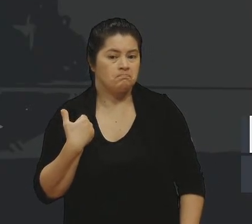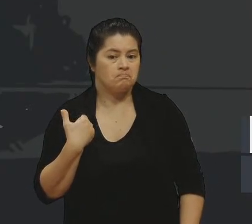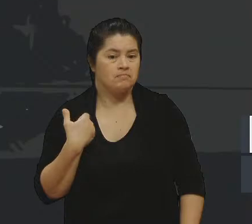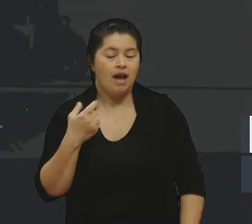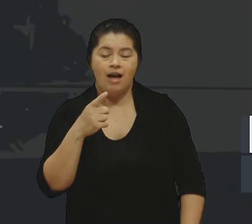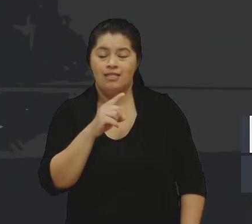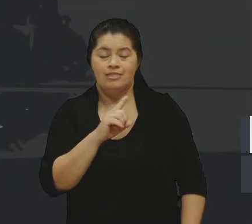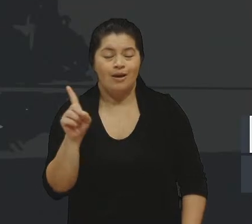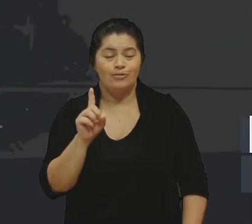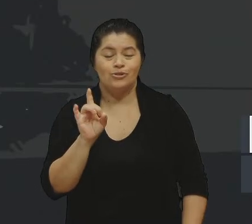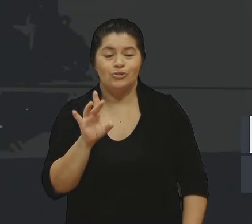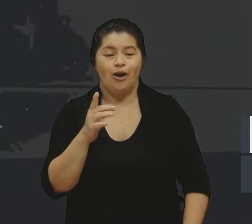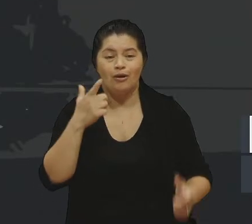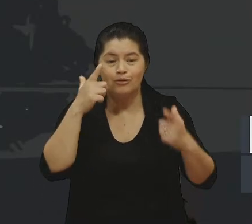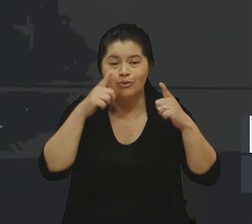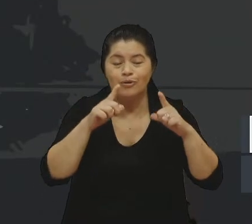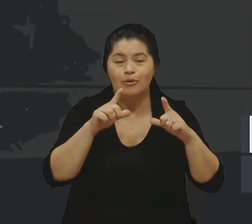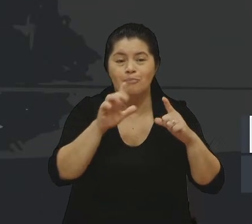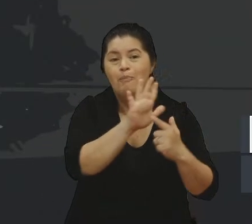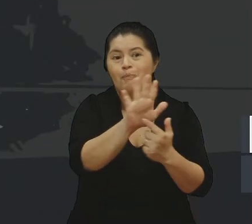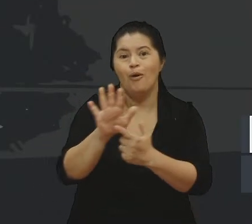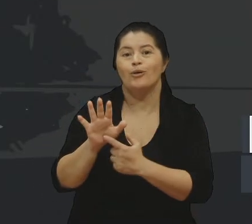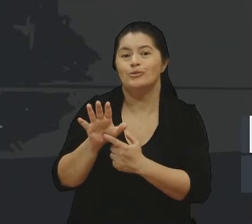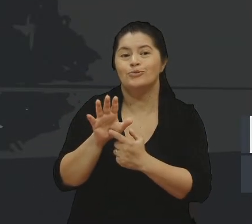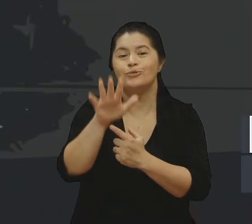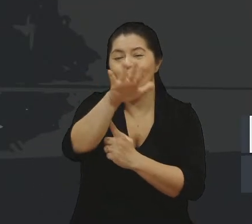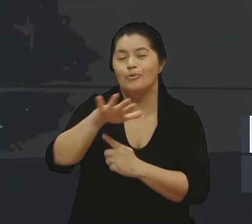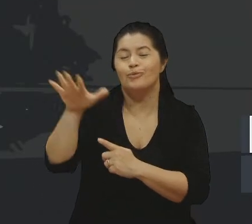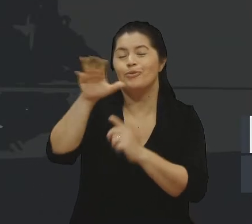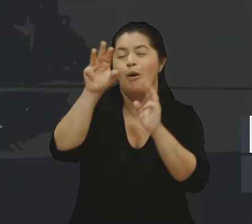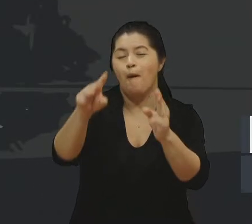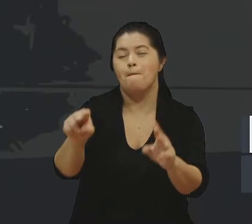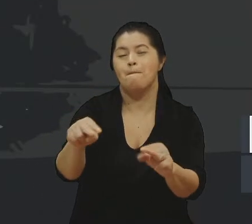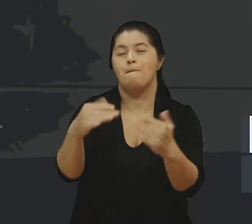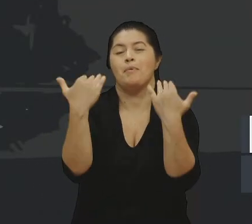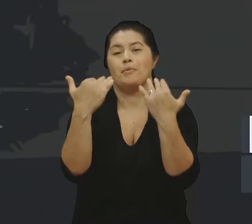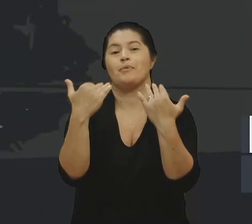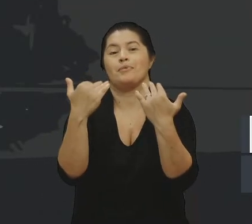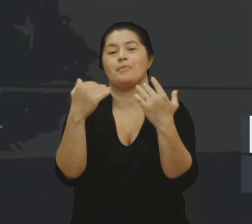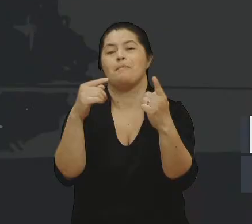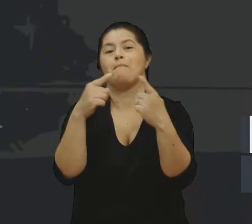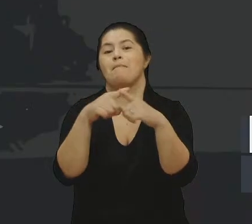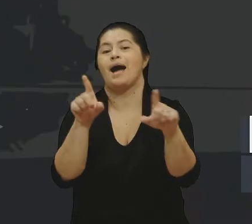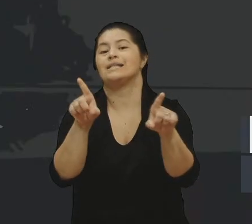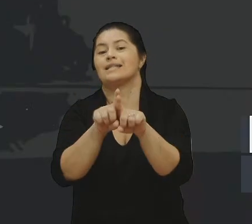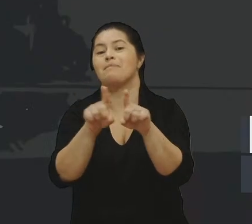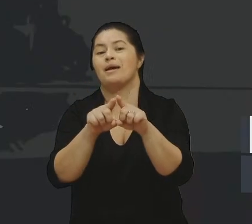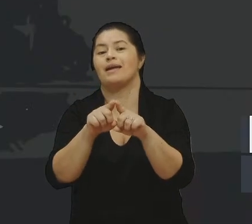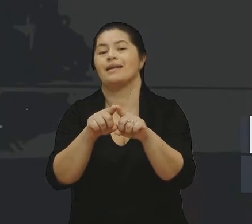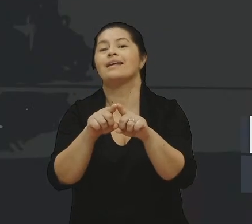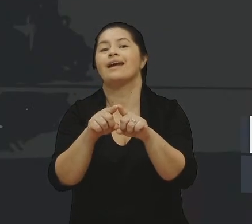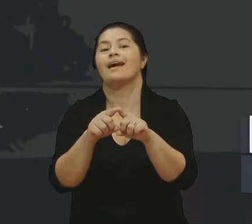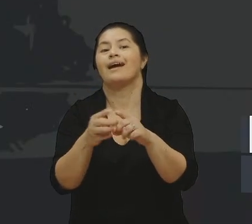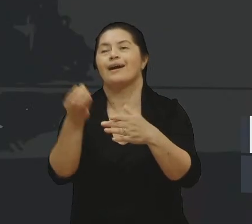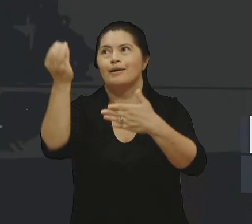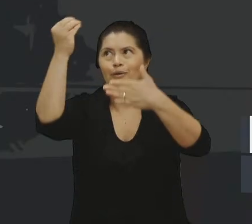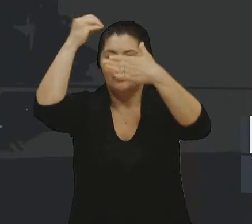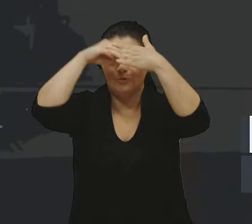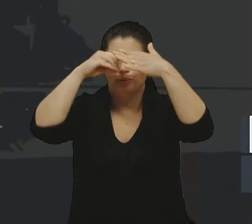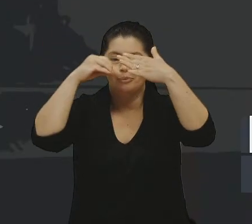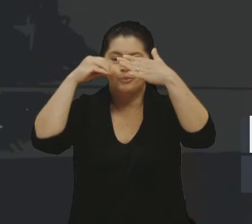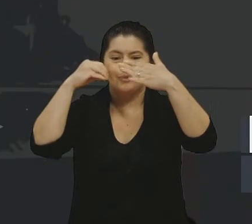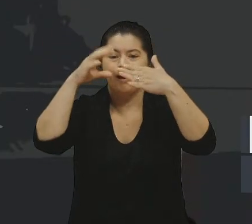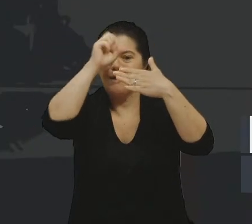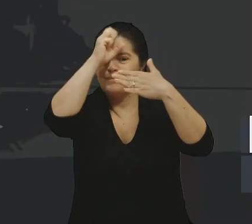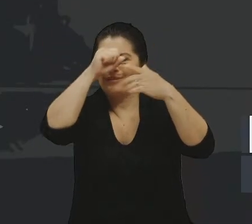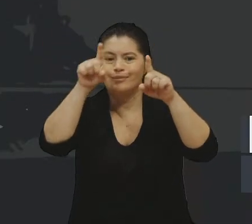Toda vez que eu escrevo slide para fazer a apresentação, eu estou falando muito mais comigo, às vezes, do que com vocês. Que é para eu ouvir e se entra na minha cabeça. Se eu tivesse